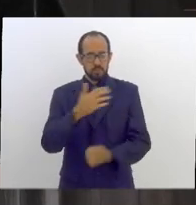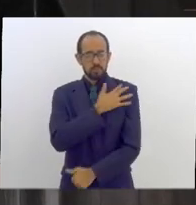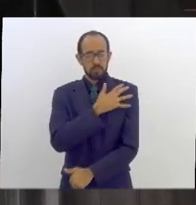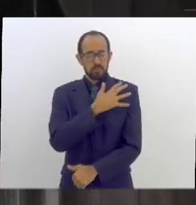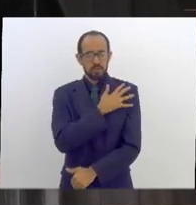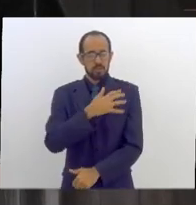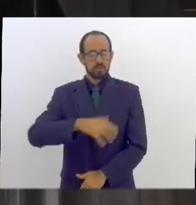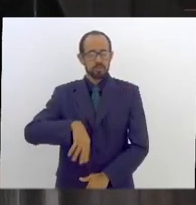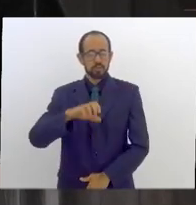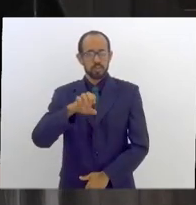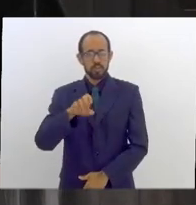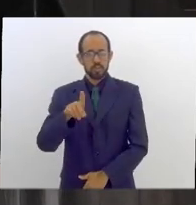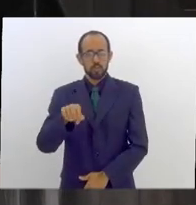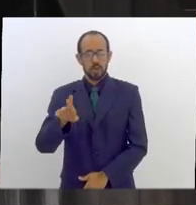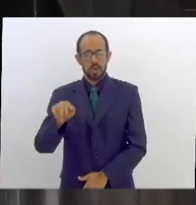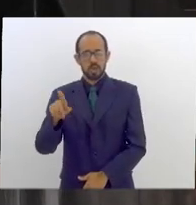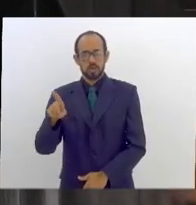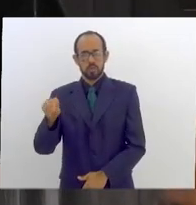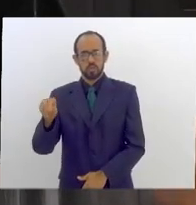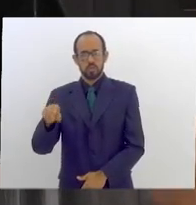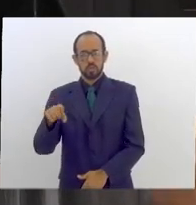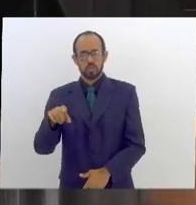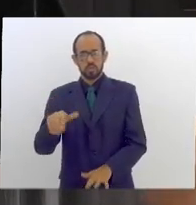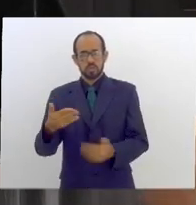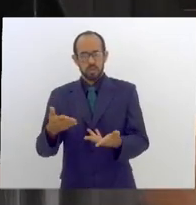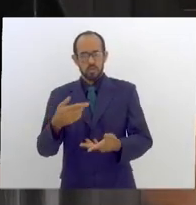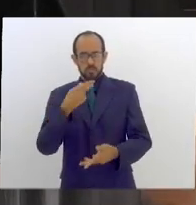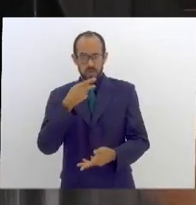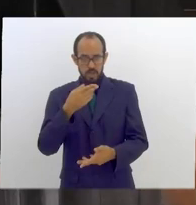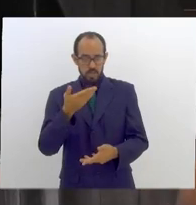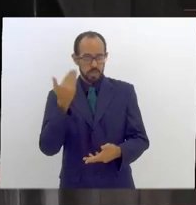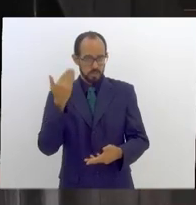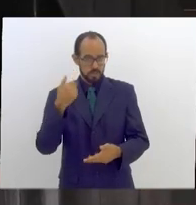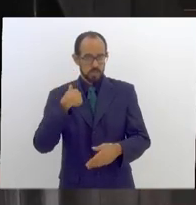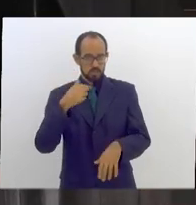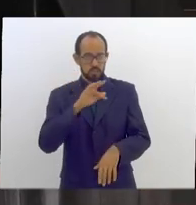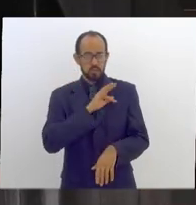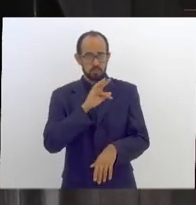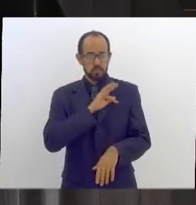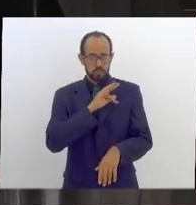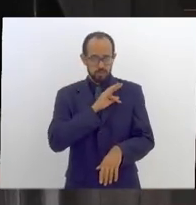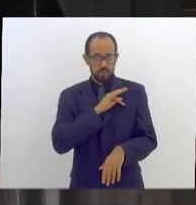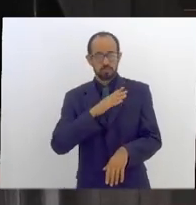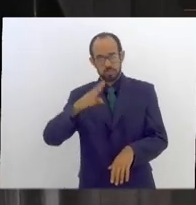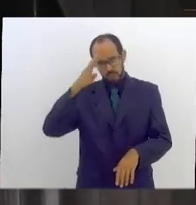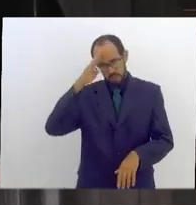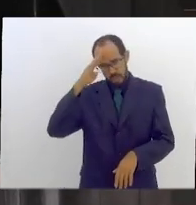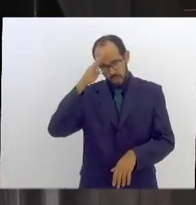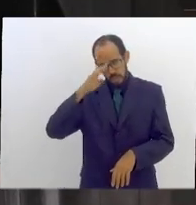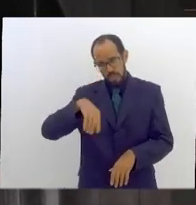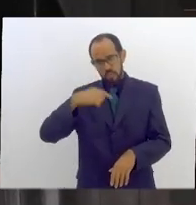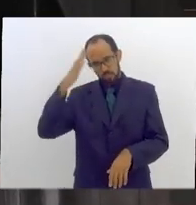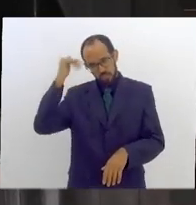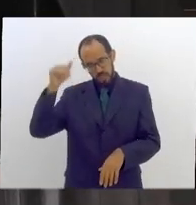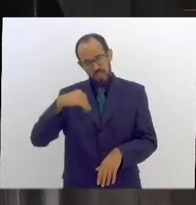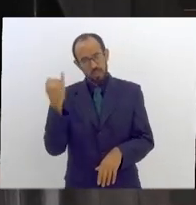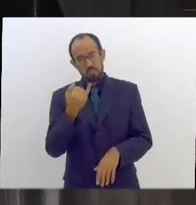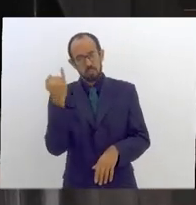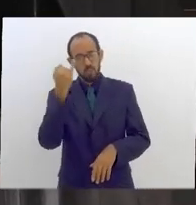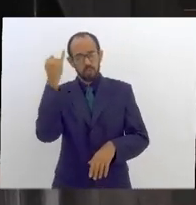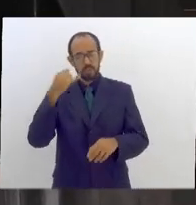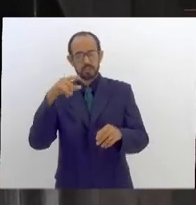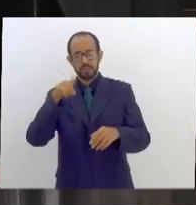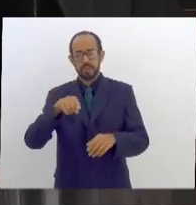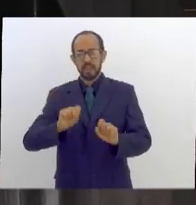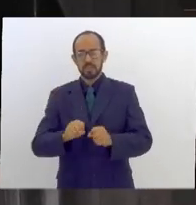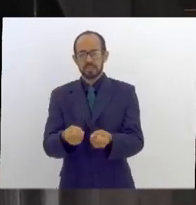Marinha. Como disse, sou policial militar, então eu sei a importância que tem segurança pública.